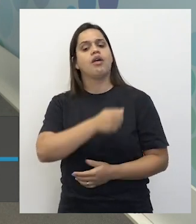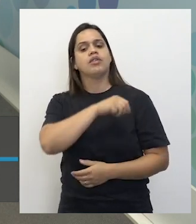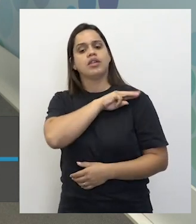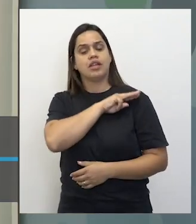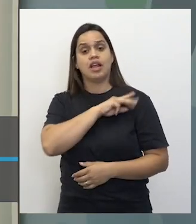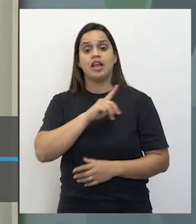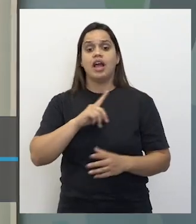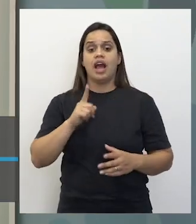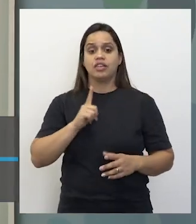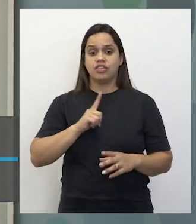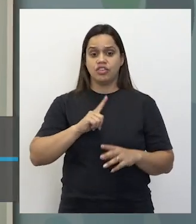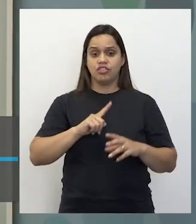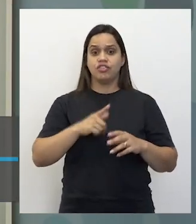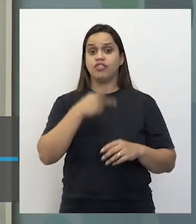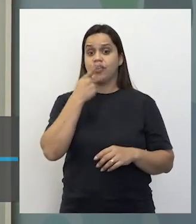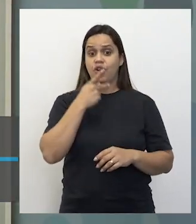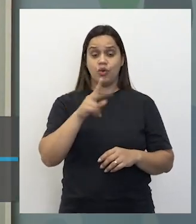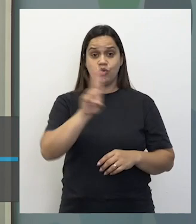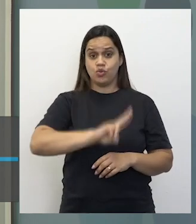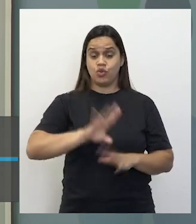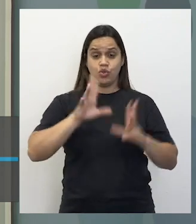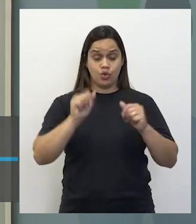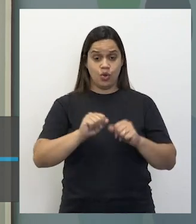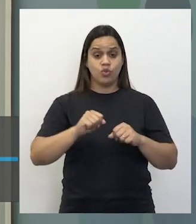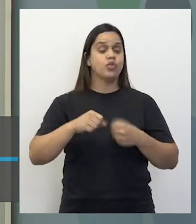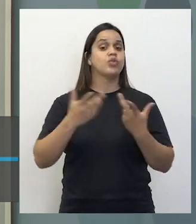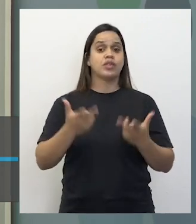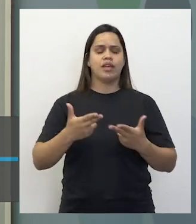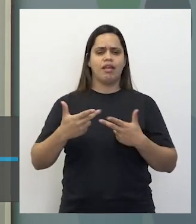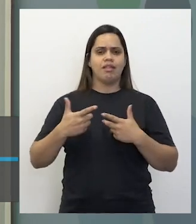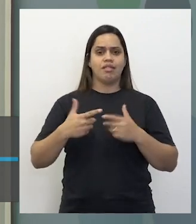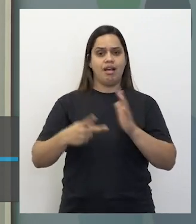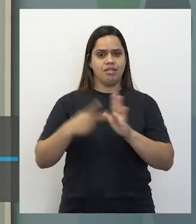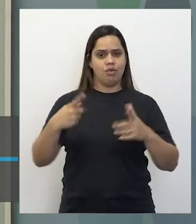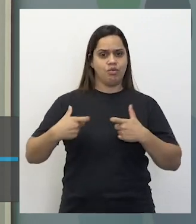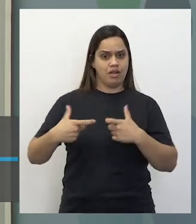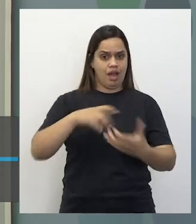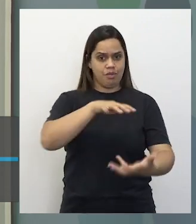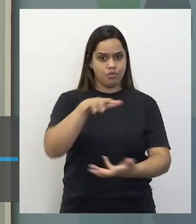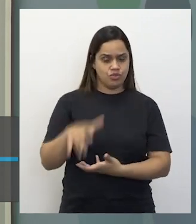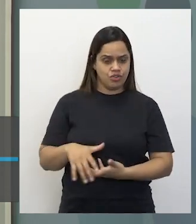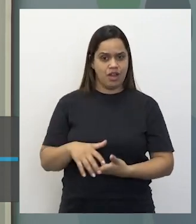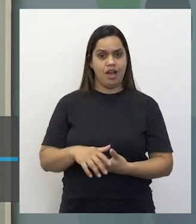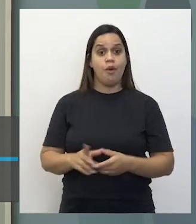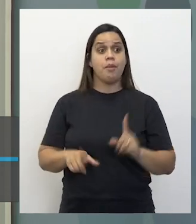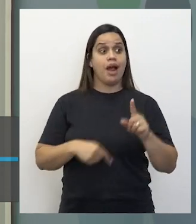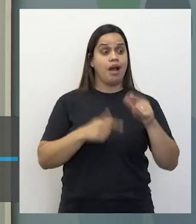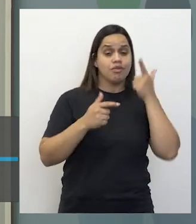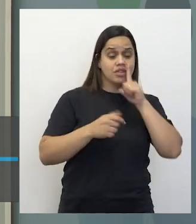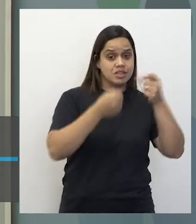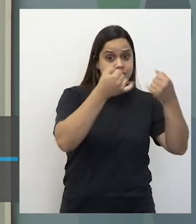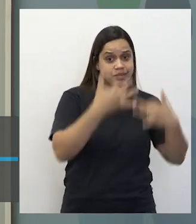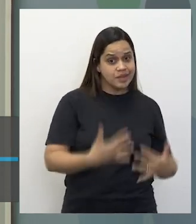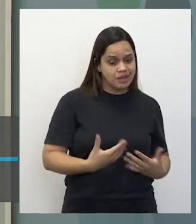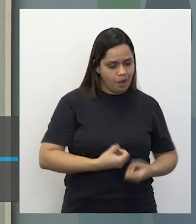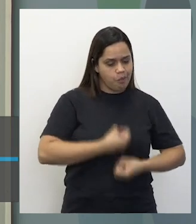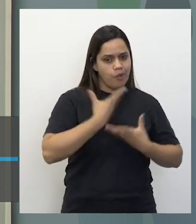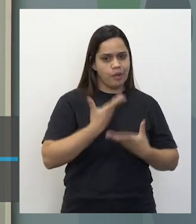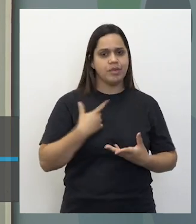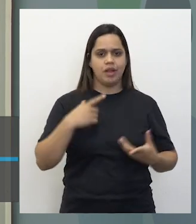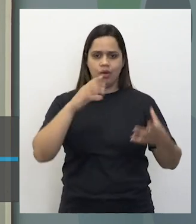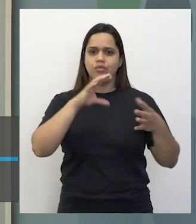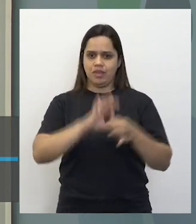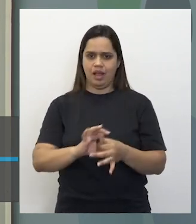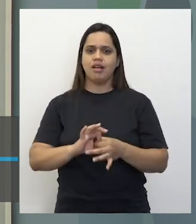Guerra Mundial para falar de poema. Então, imagina, né? Segunda Guerra e poema, tem tudo a ver? Tem. Então, acontecimento social, né? Tem tudo a ver, o